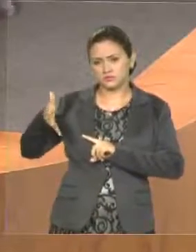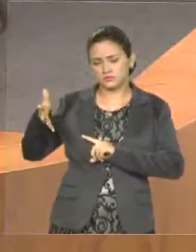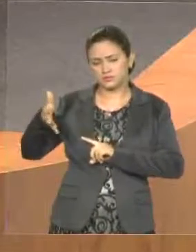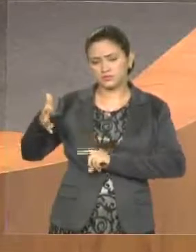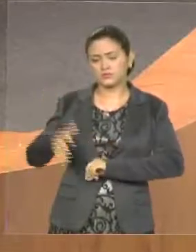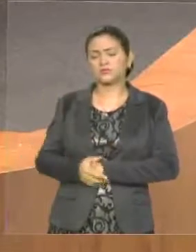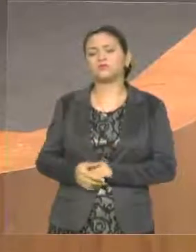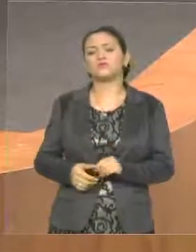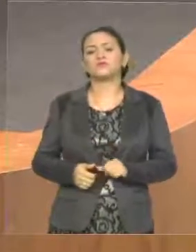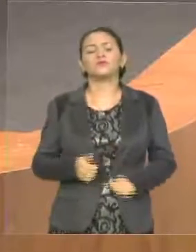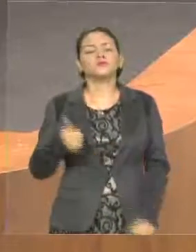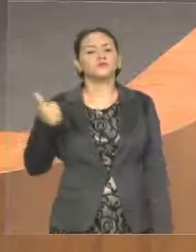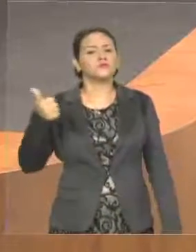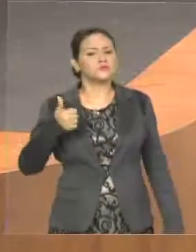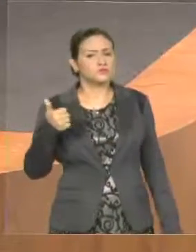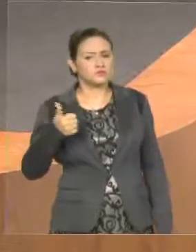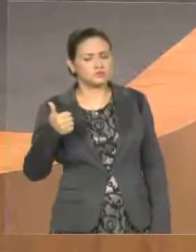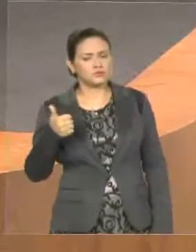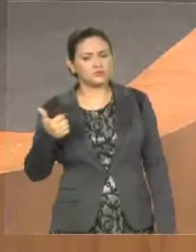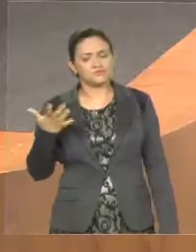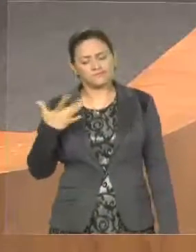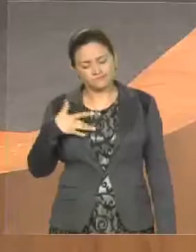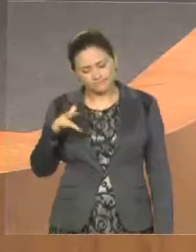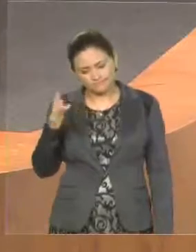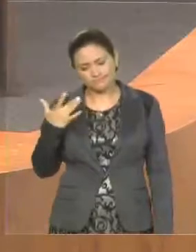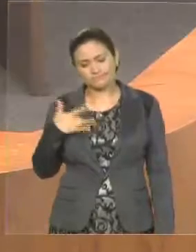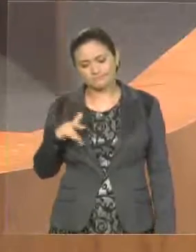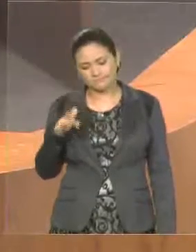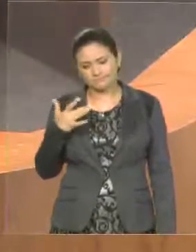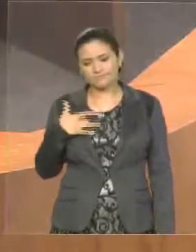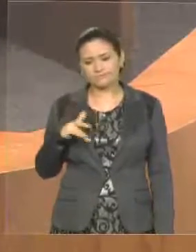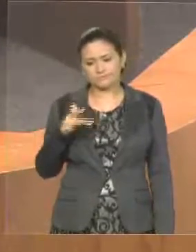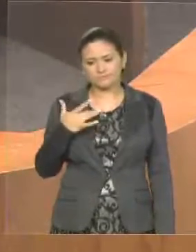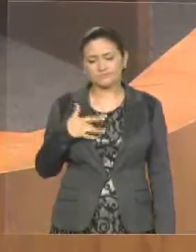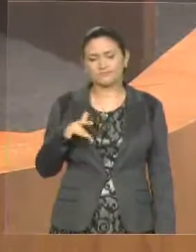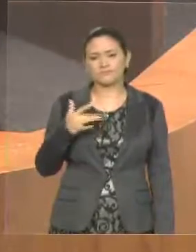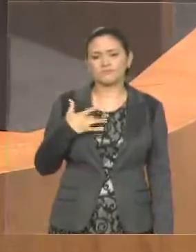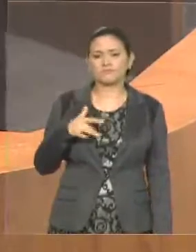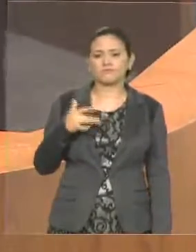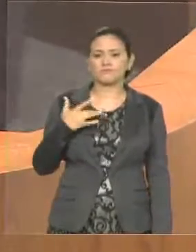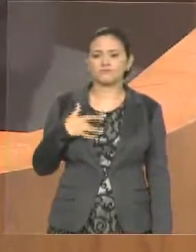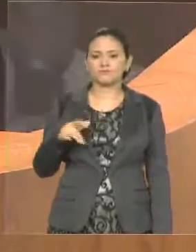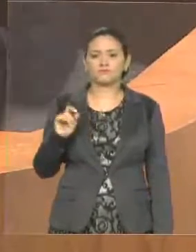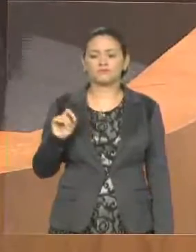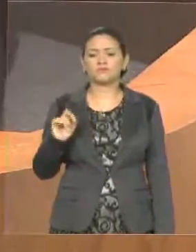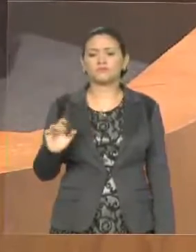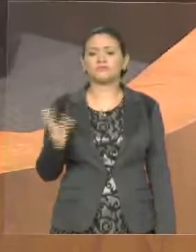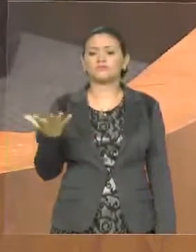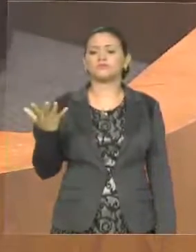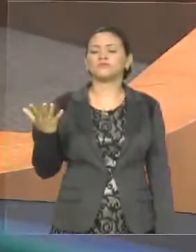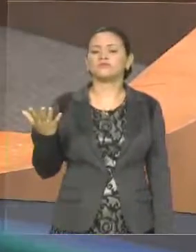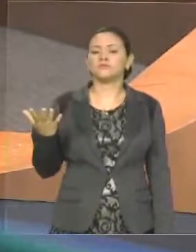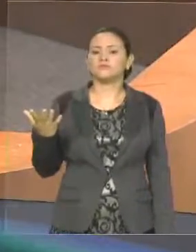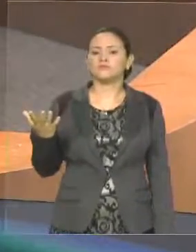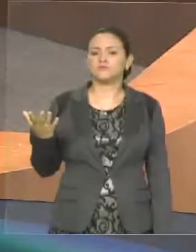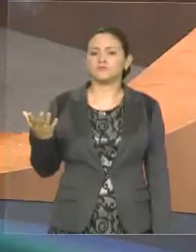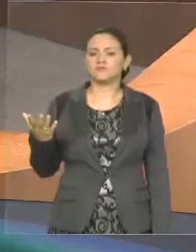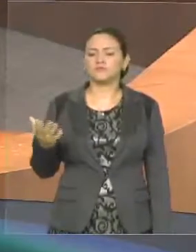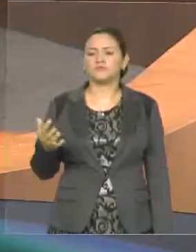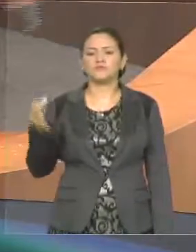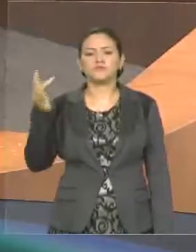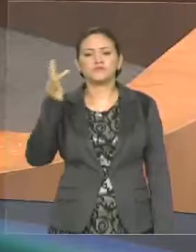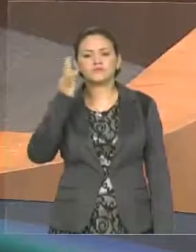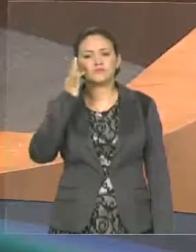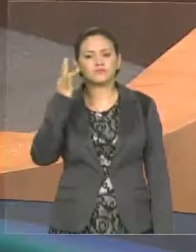Primeiro, lamentar mais uma vez o golpe do governador Flávio Dino, porque